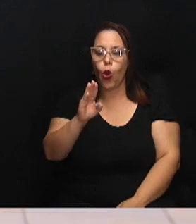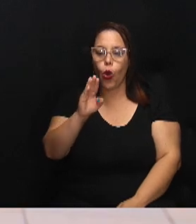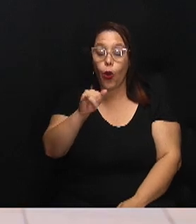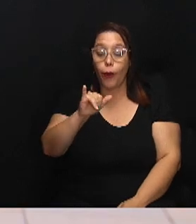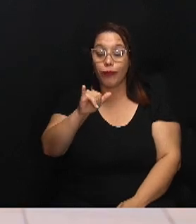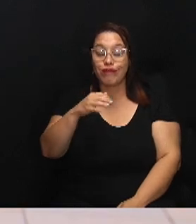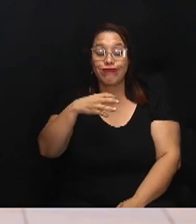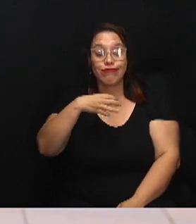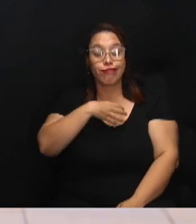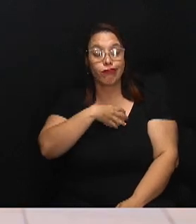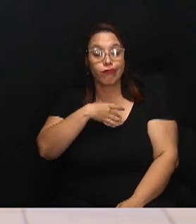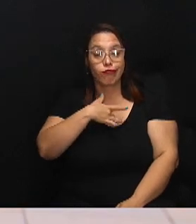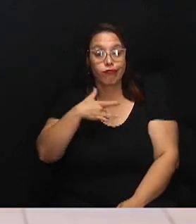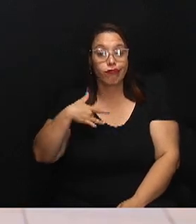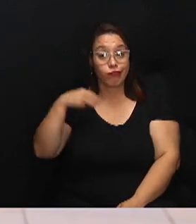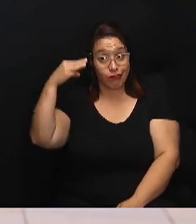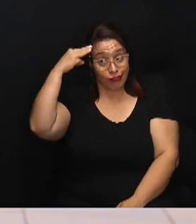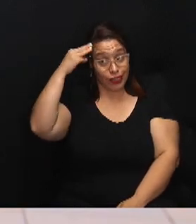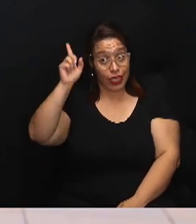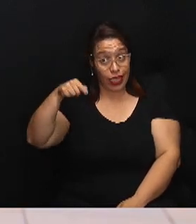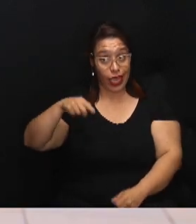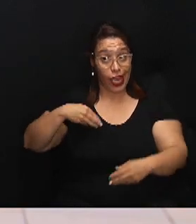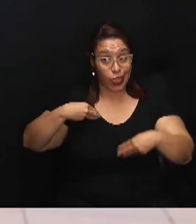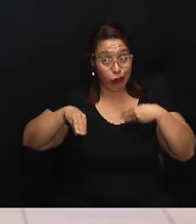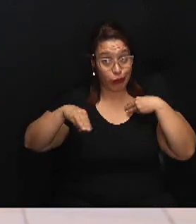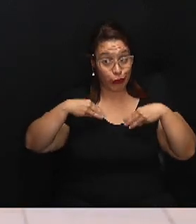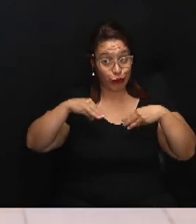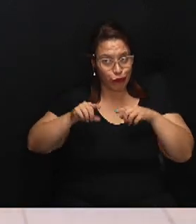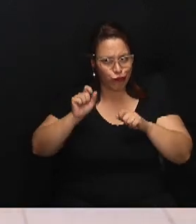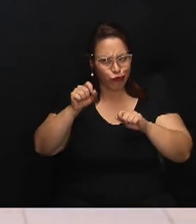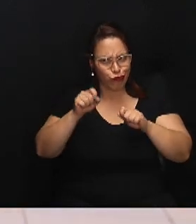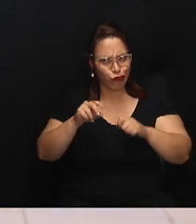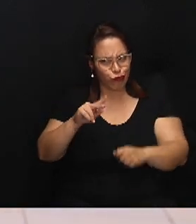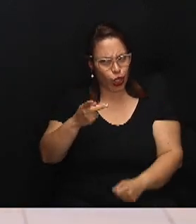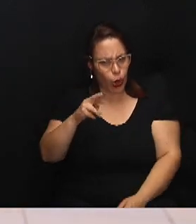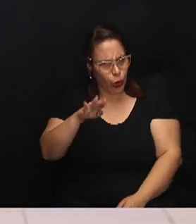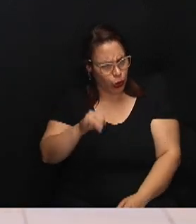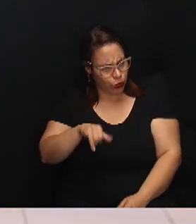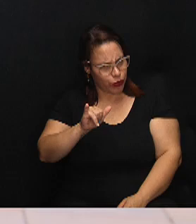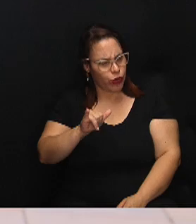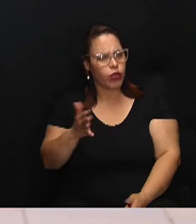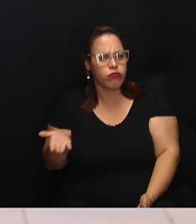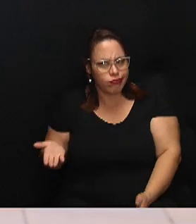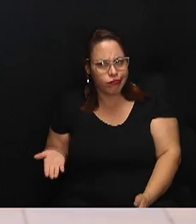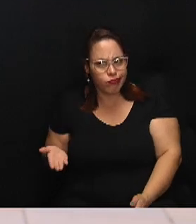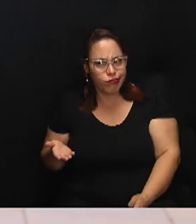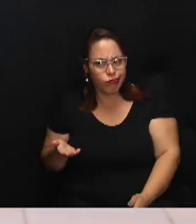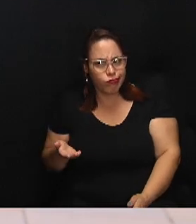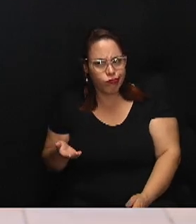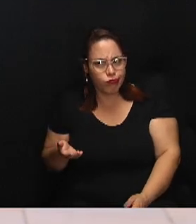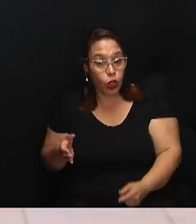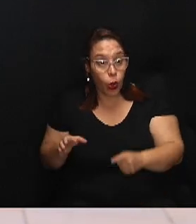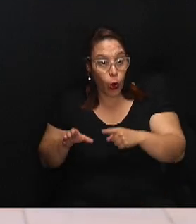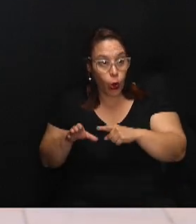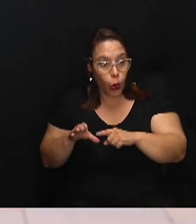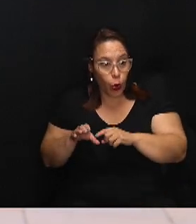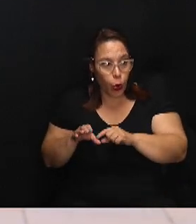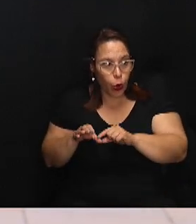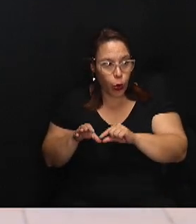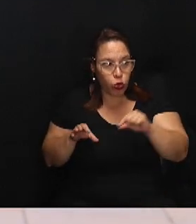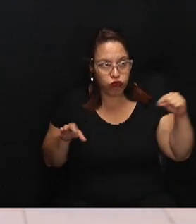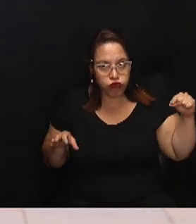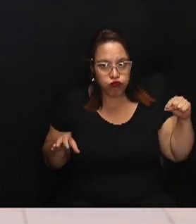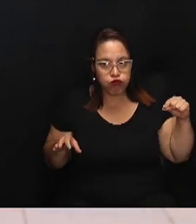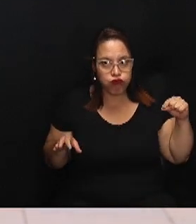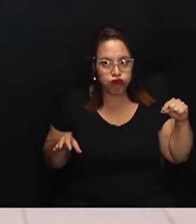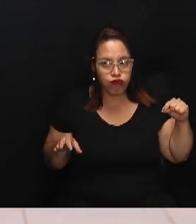sua saúde mental. No caso dela, é a música. E você tem um hobby? Você tem aí uma válvula de escape? Alguma coisa que você